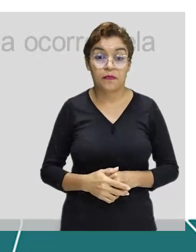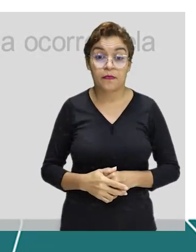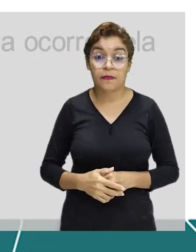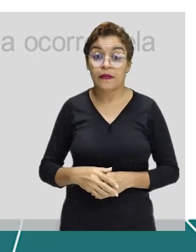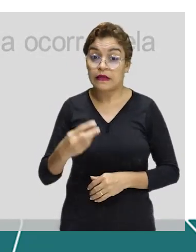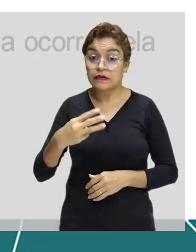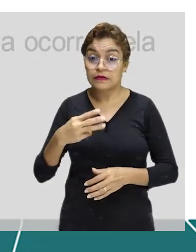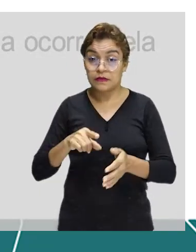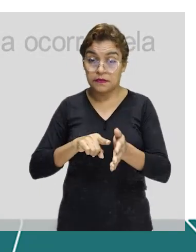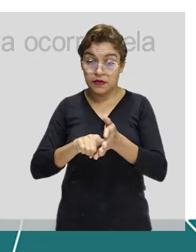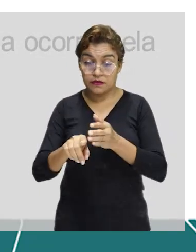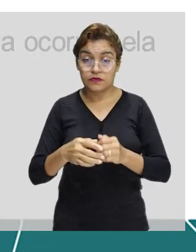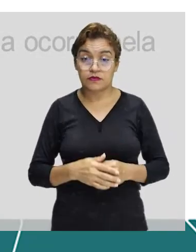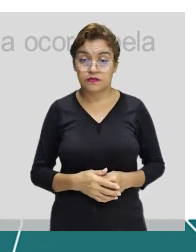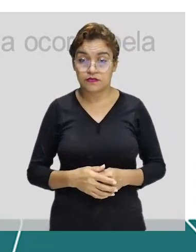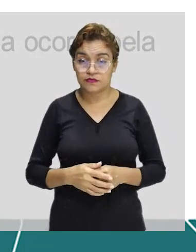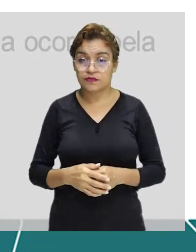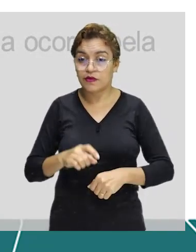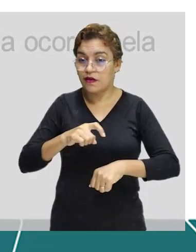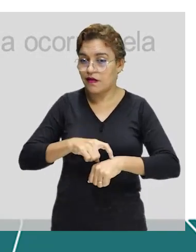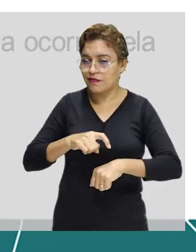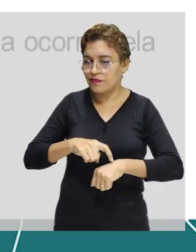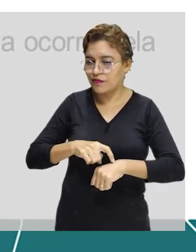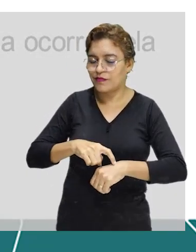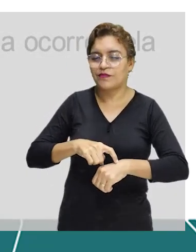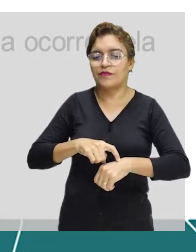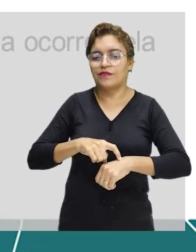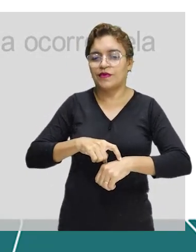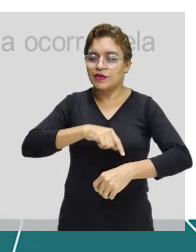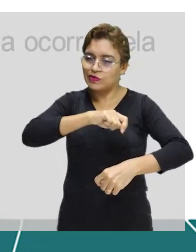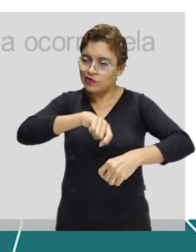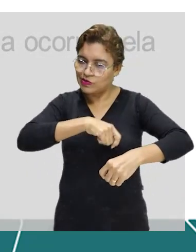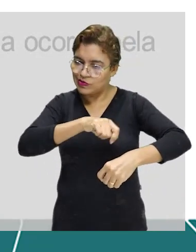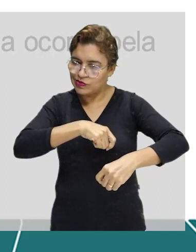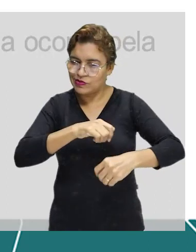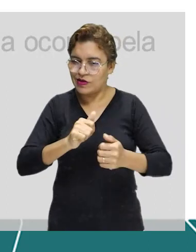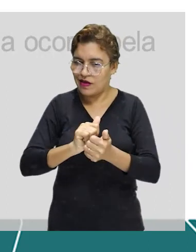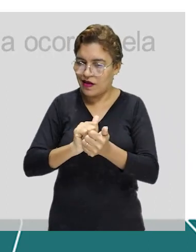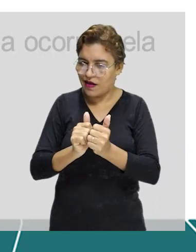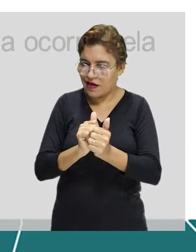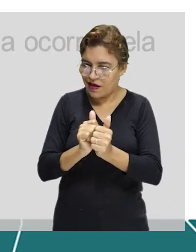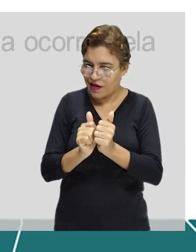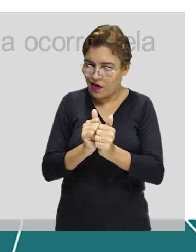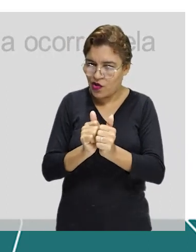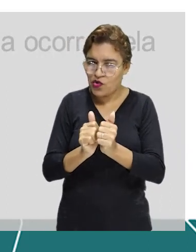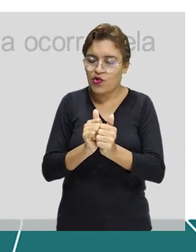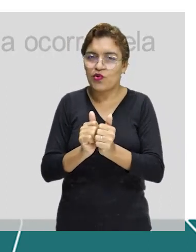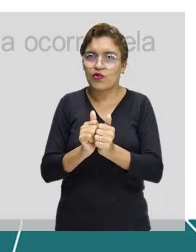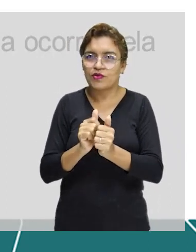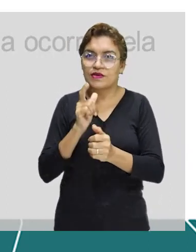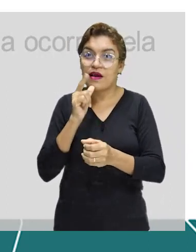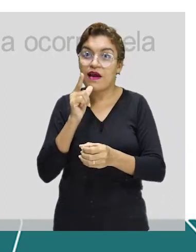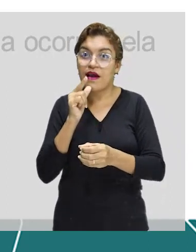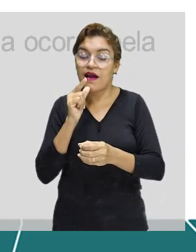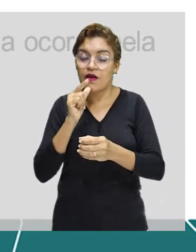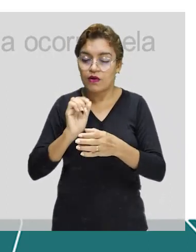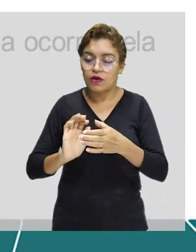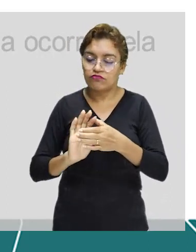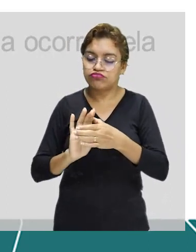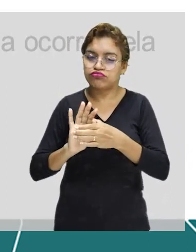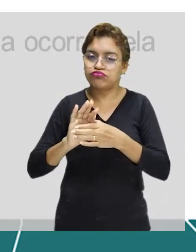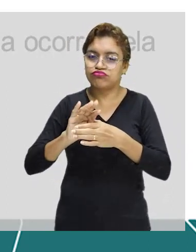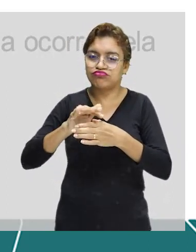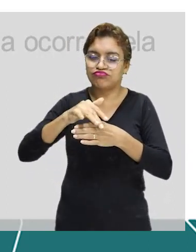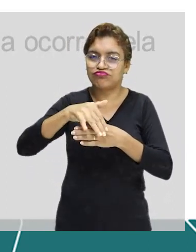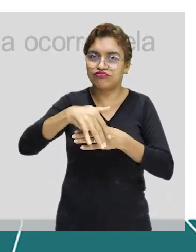fato corriqueiro ao se cozinhar arroz é o derramamento de parte da água de cozimento sobre a